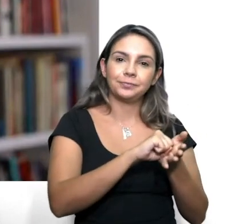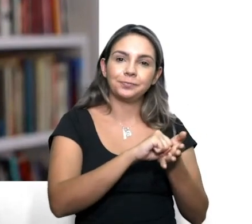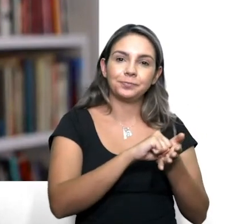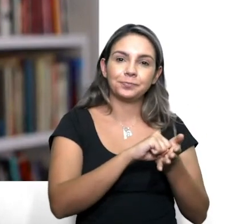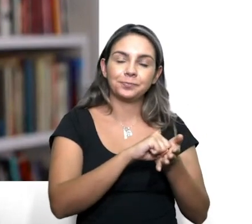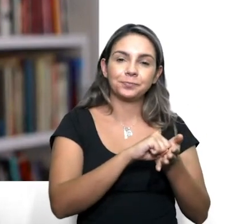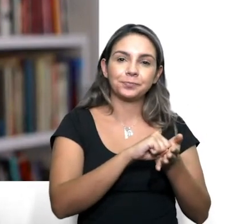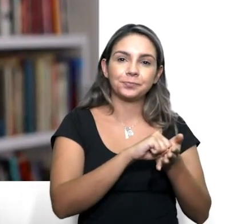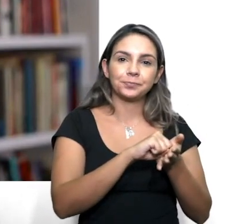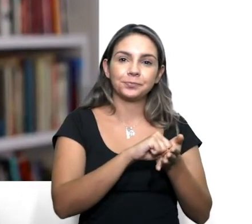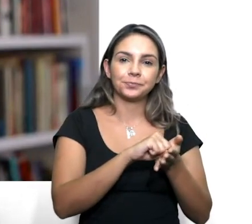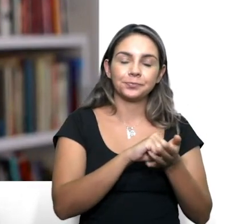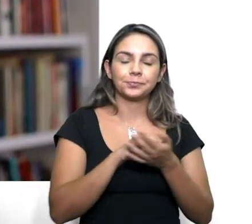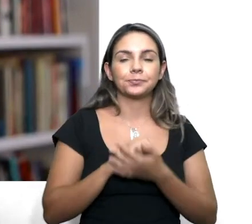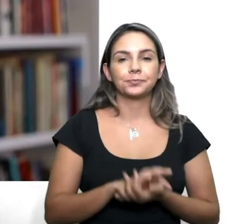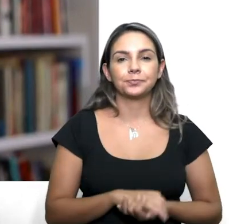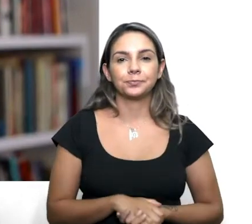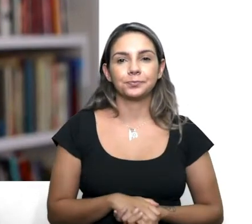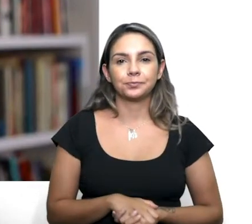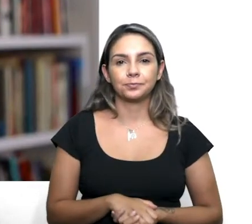canal.